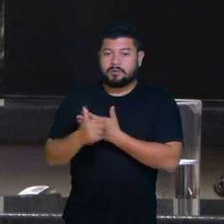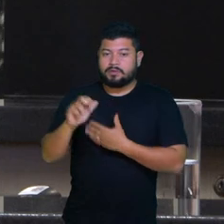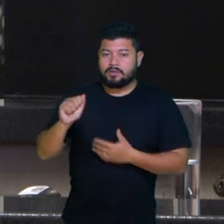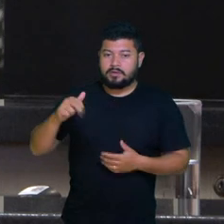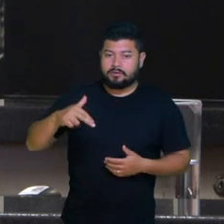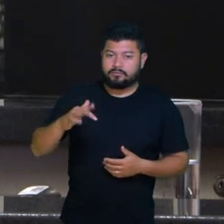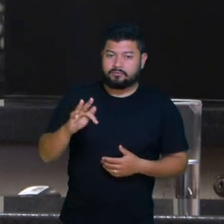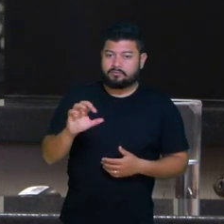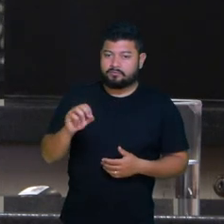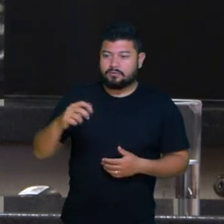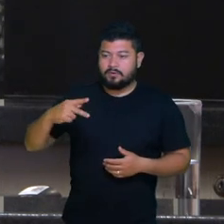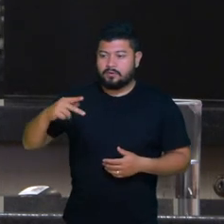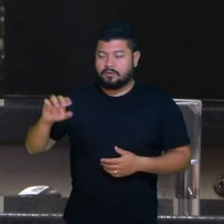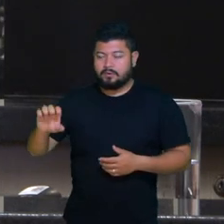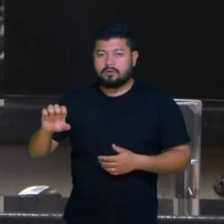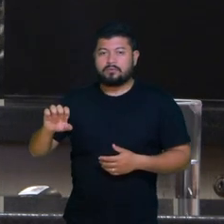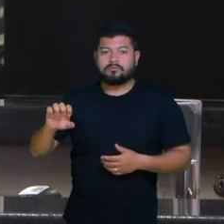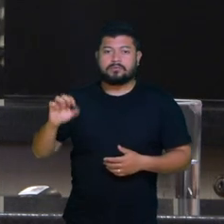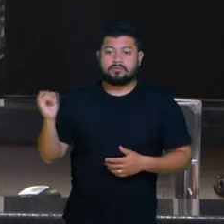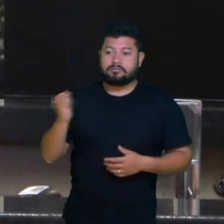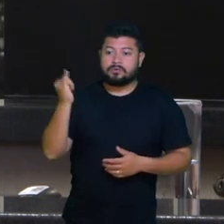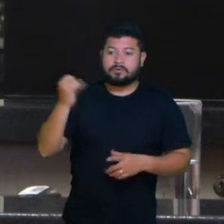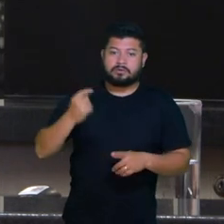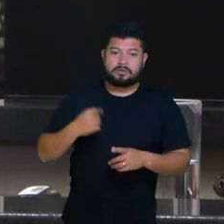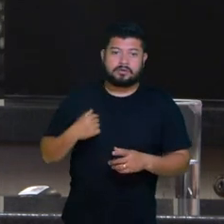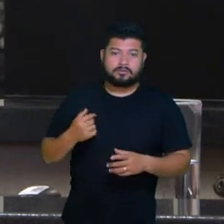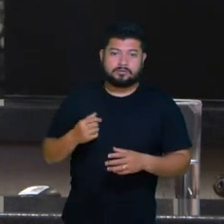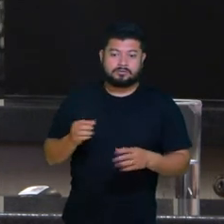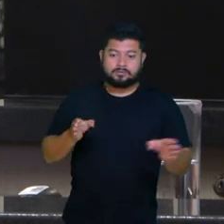em 2006 tá a